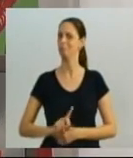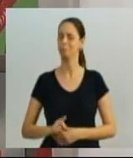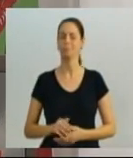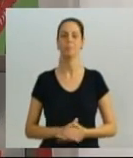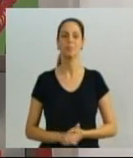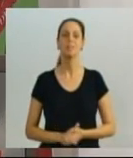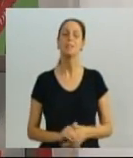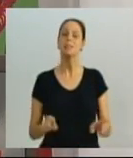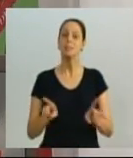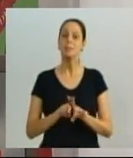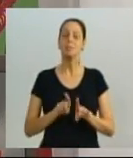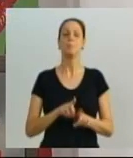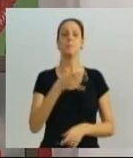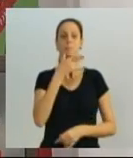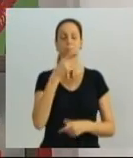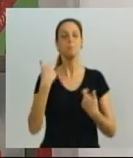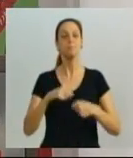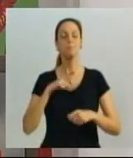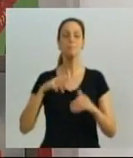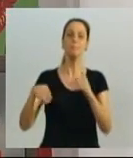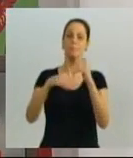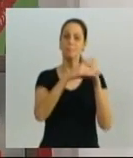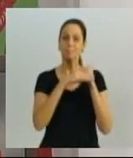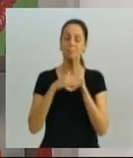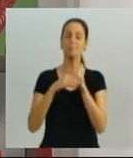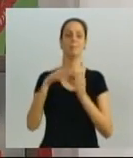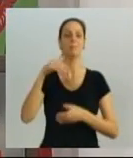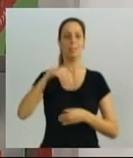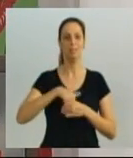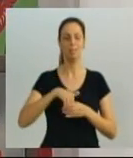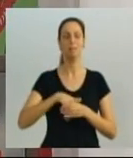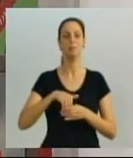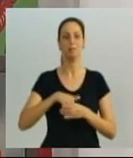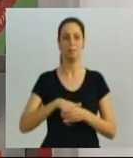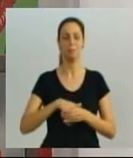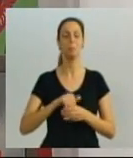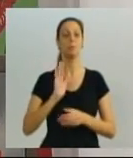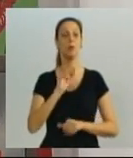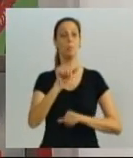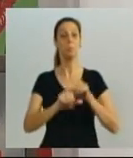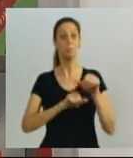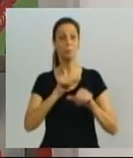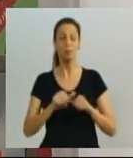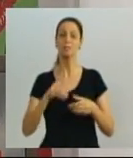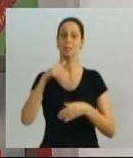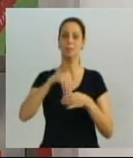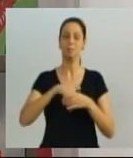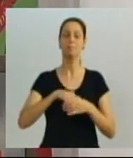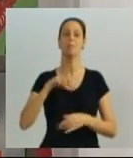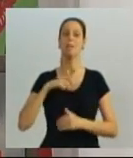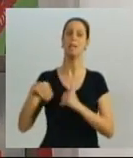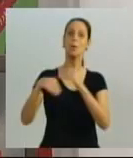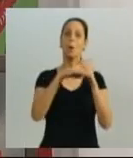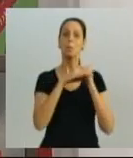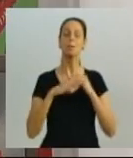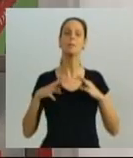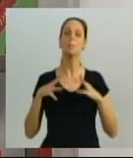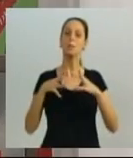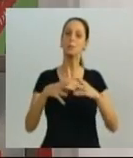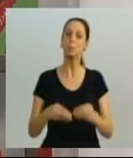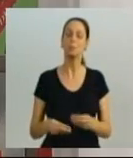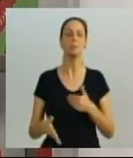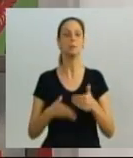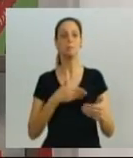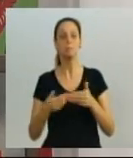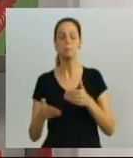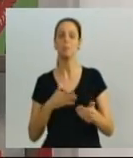Eu também acho que nós temos que ter a igualdade na eleição. Com essas mudanças, nós vamos ter a igualdade das eleições para todos, independente